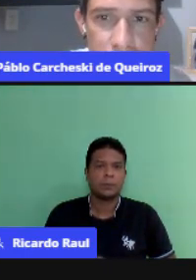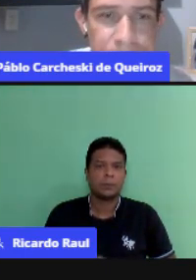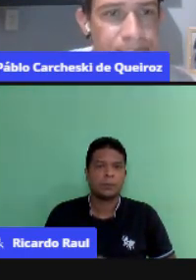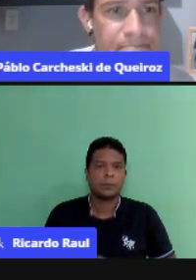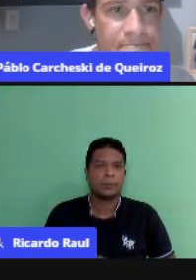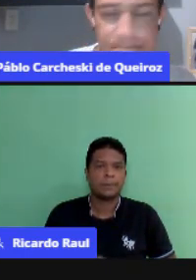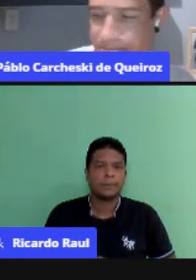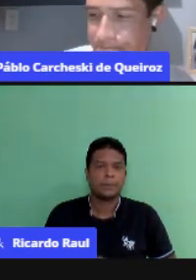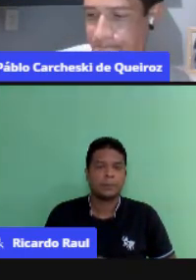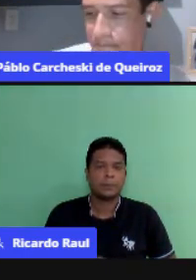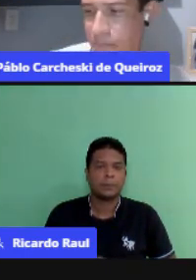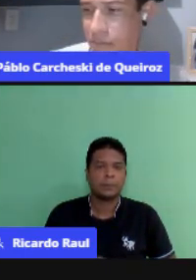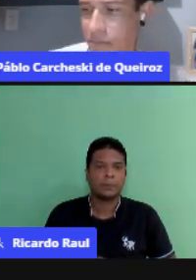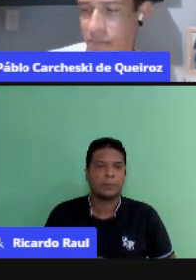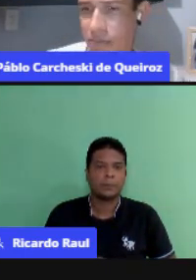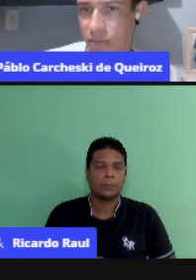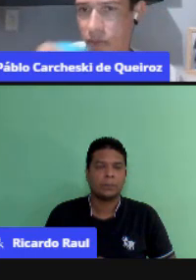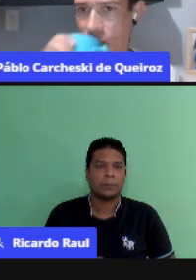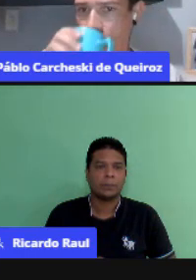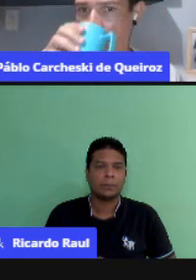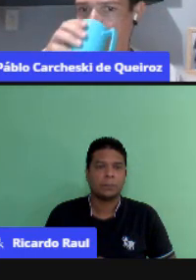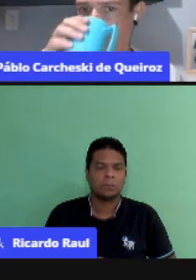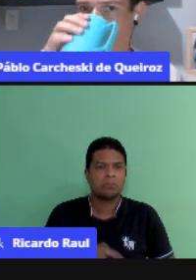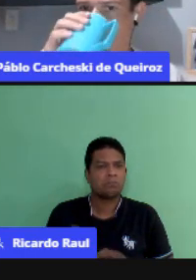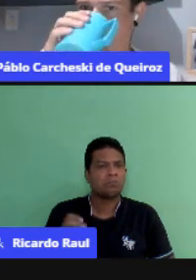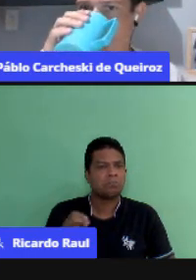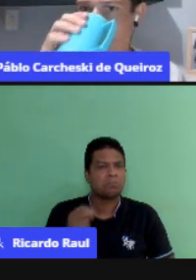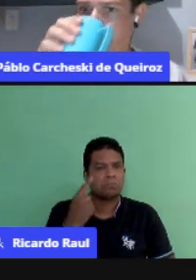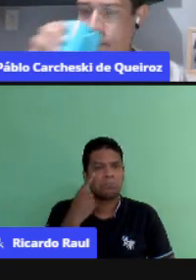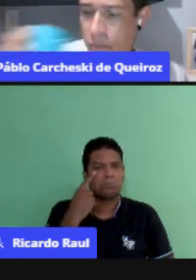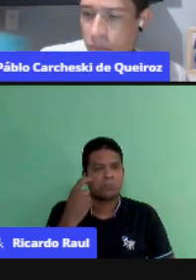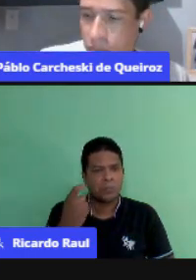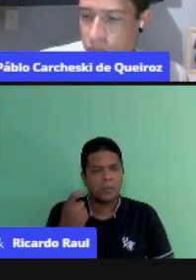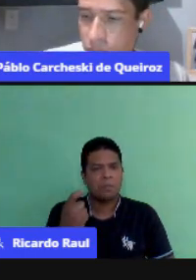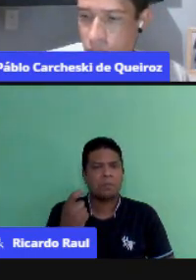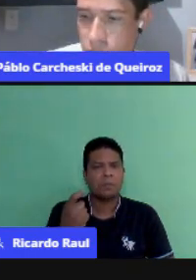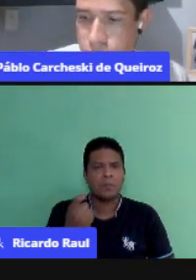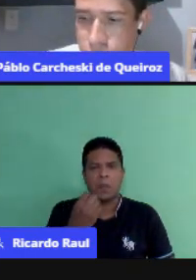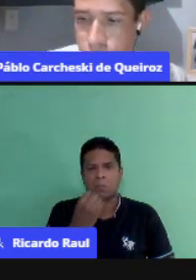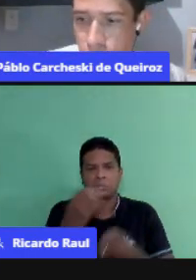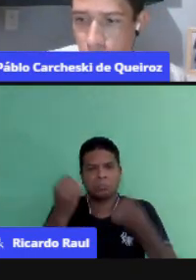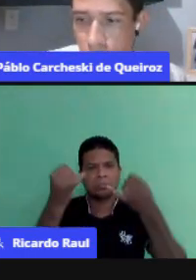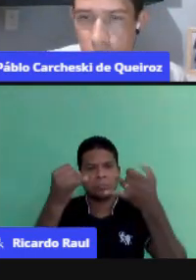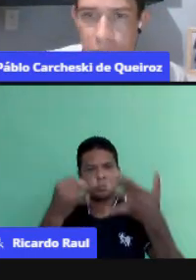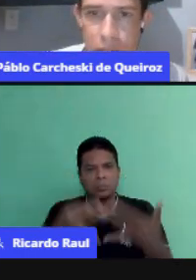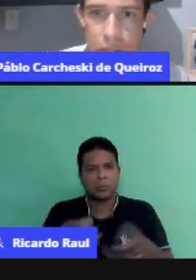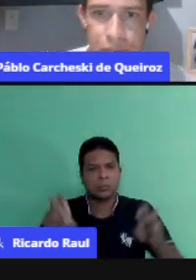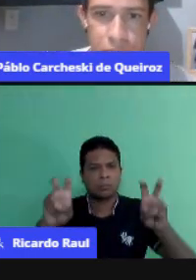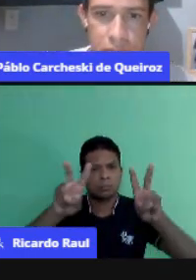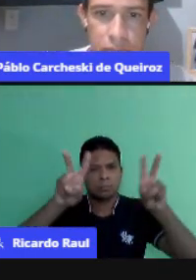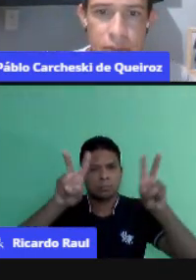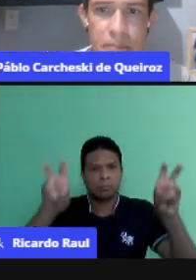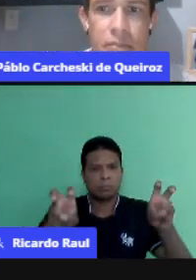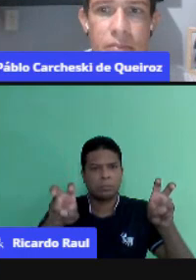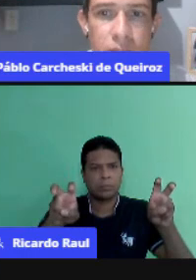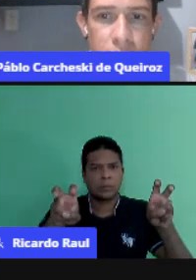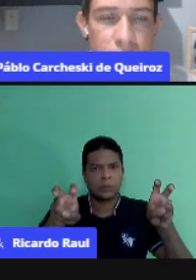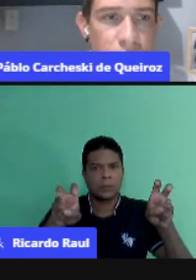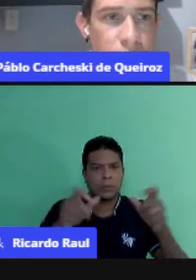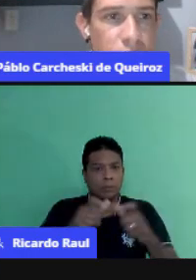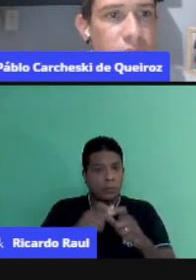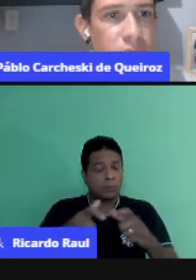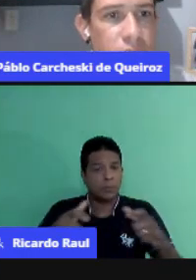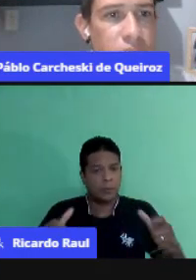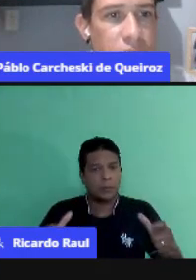Próximo slide, por favor. Muito interessante, Pablo, essas suas as colocações. Eu vejo então que o tema grandezas